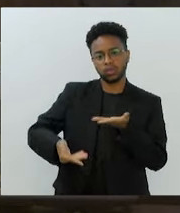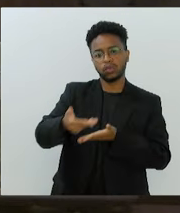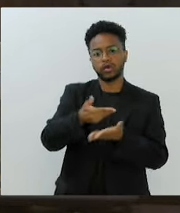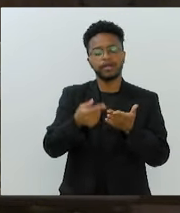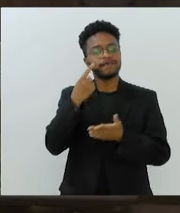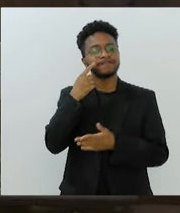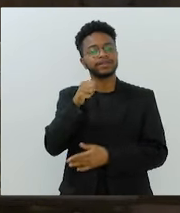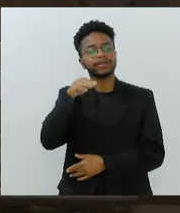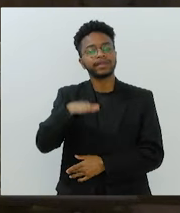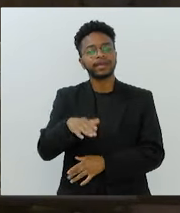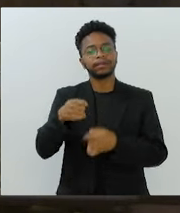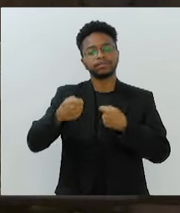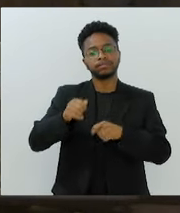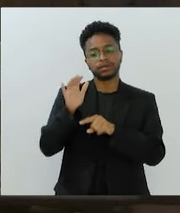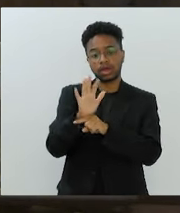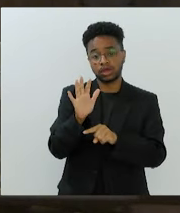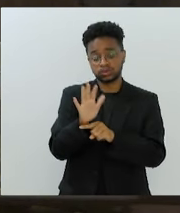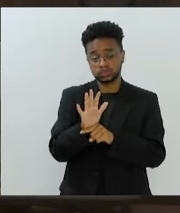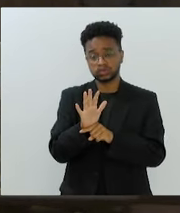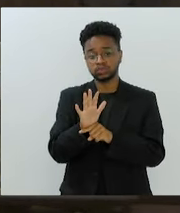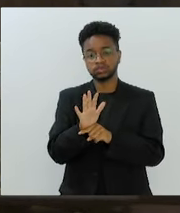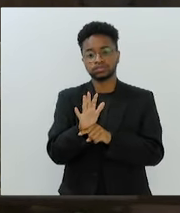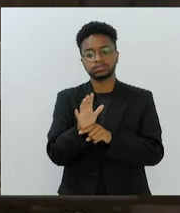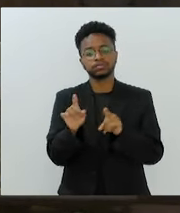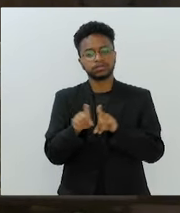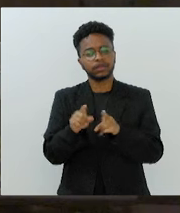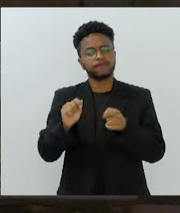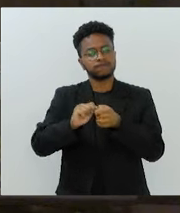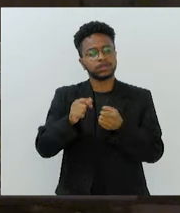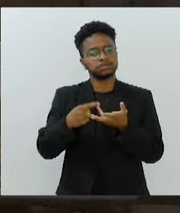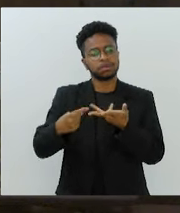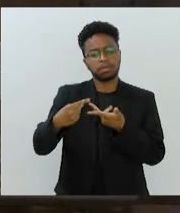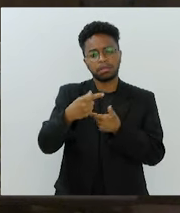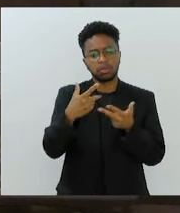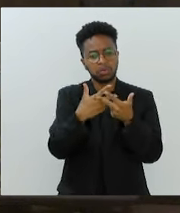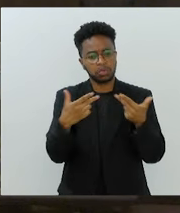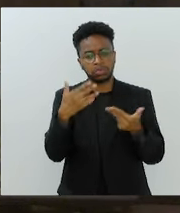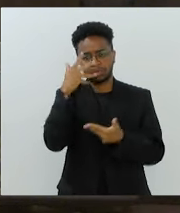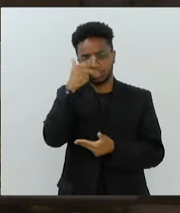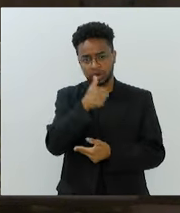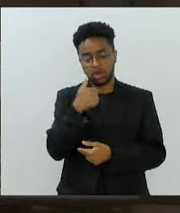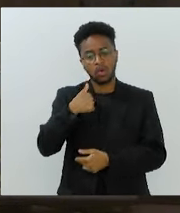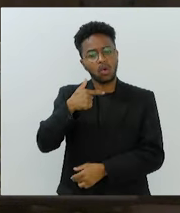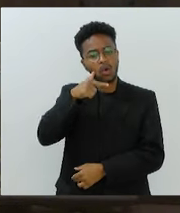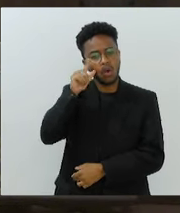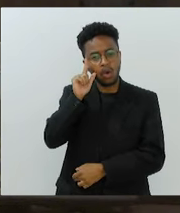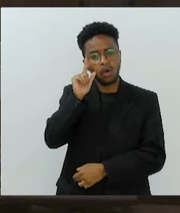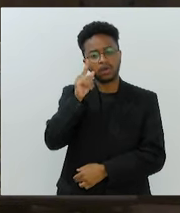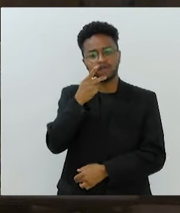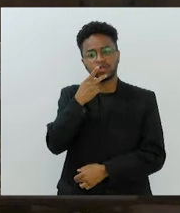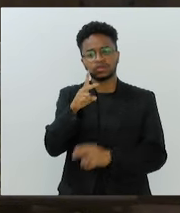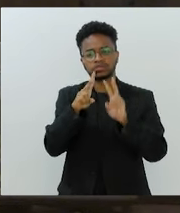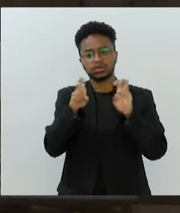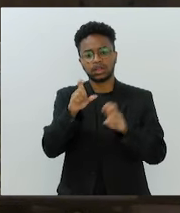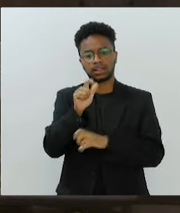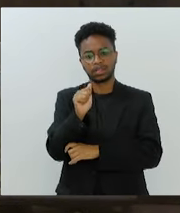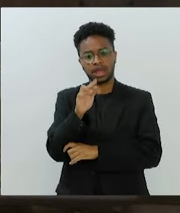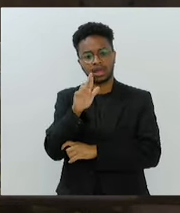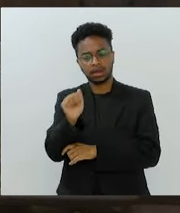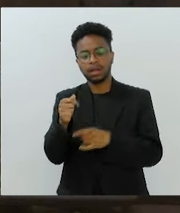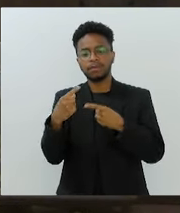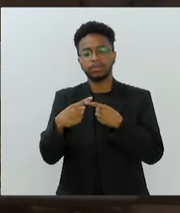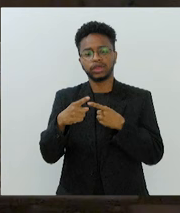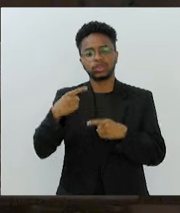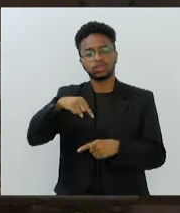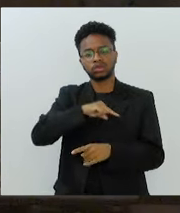precisando de ajuda, e fez tantas coisas bonitas. Eu ontem estava até falando da Lara, porque a gente vai fazer uma audiência pública